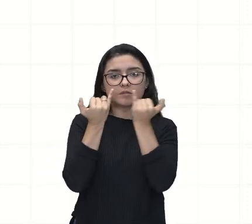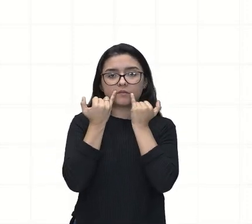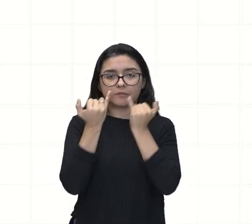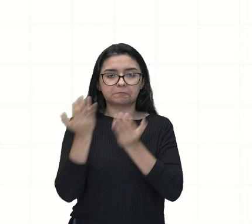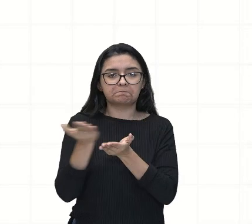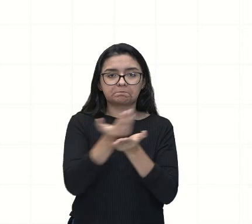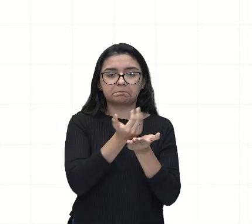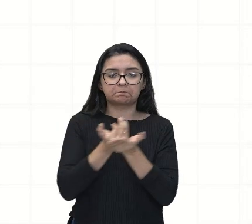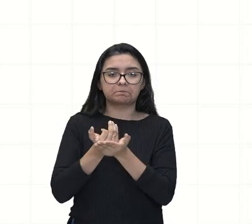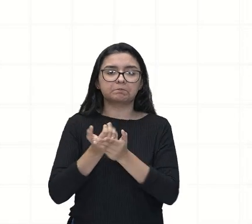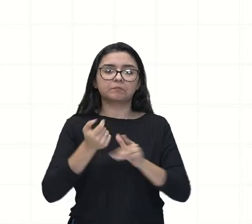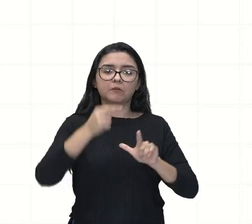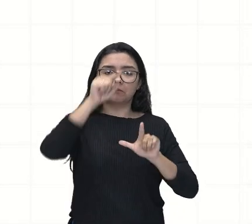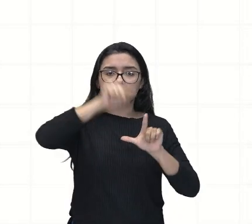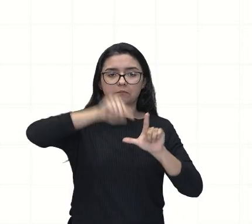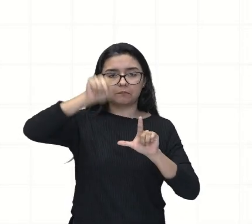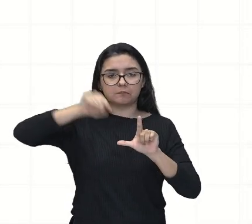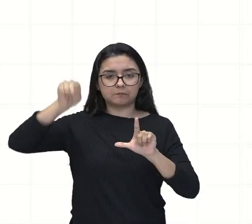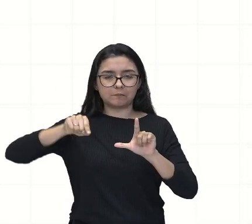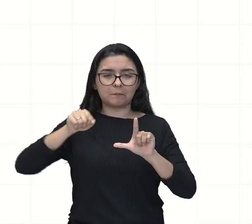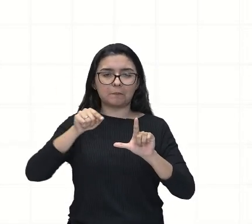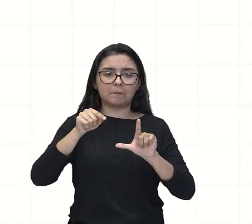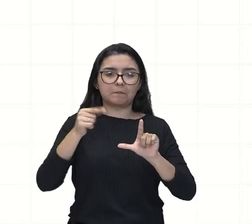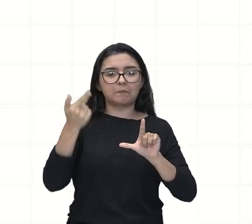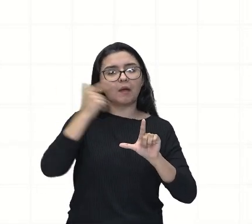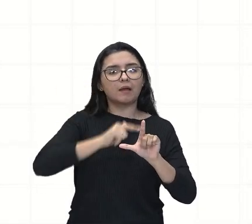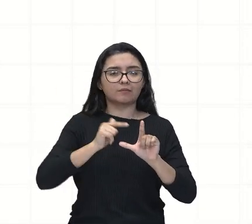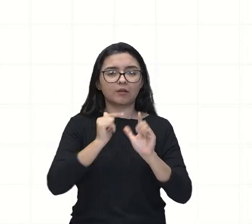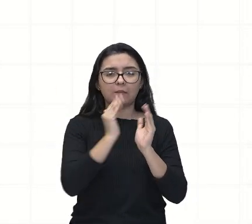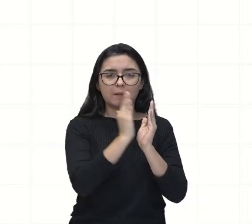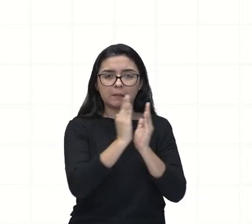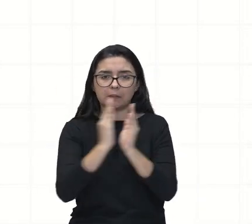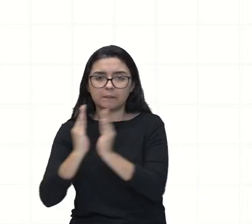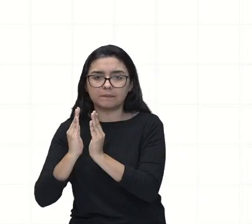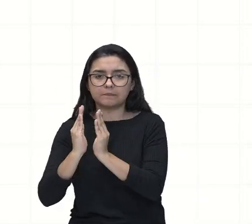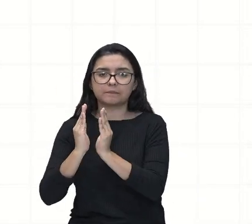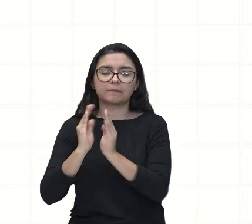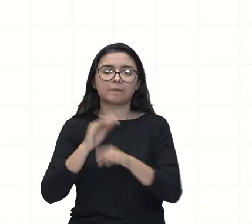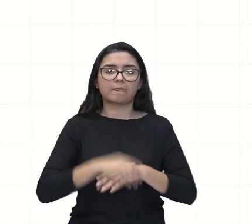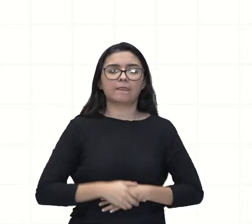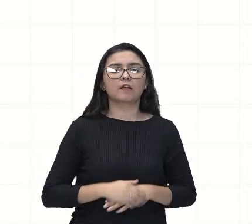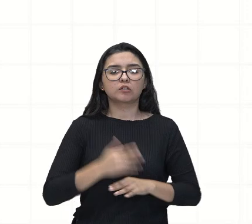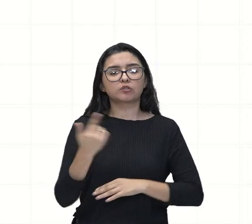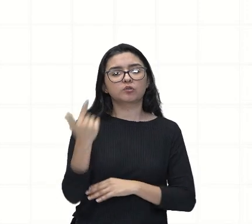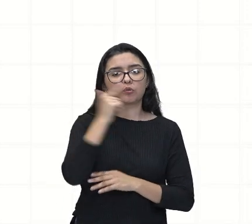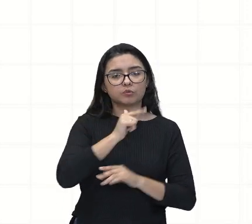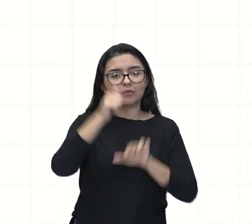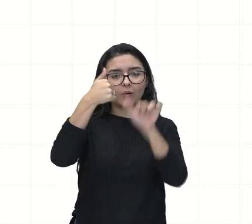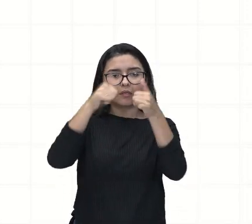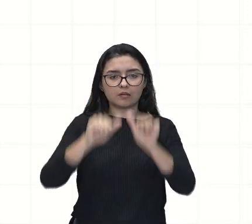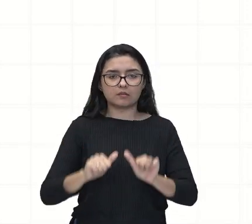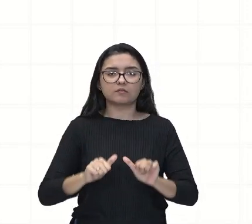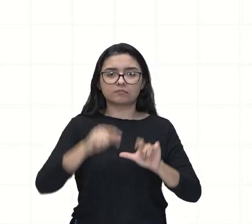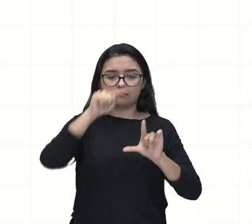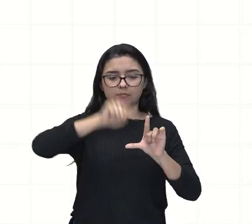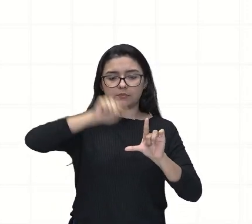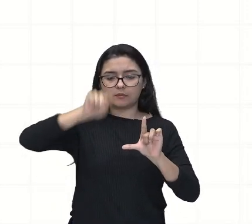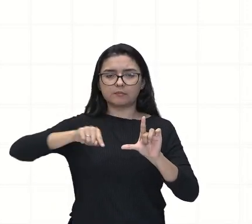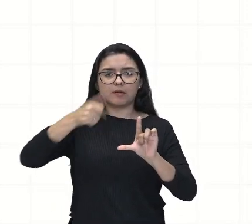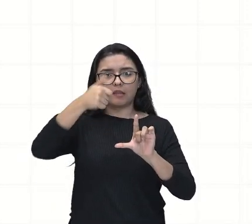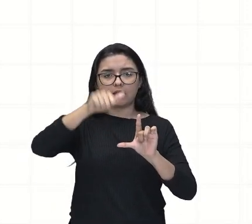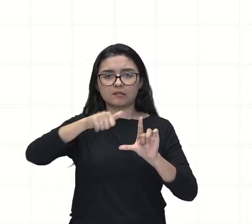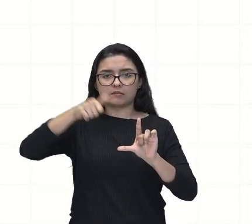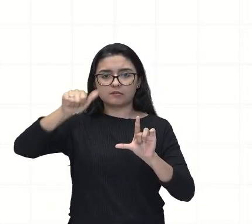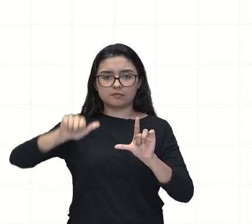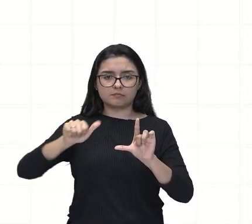histograma, né, as colunas novamente estão bem juntinhas. E aí nós conseguimos analisar cada